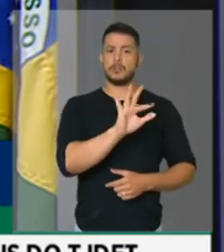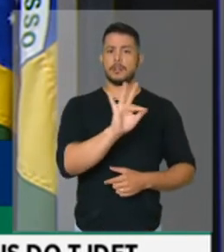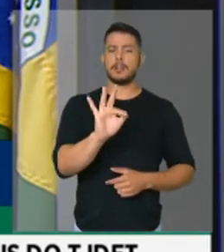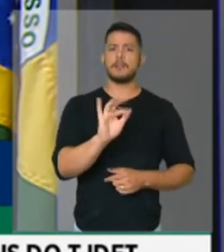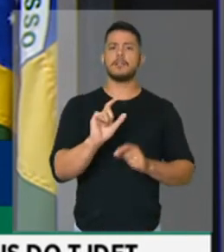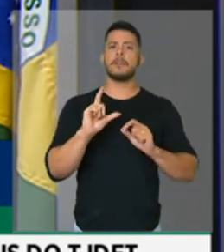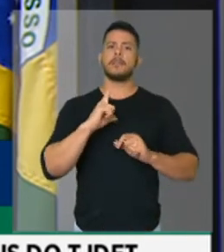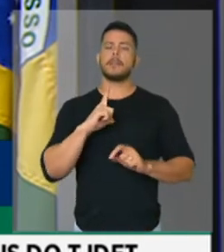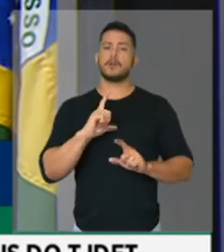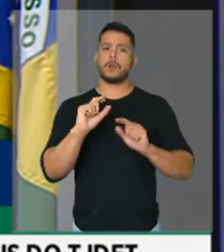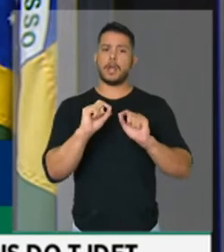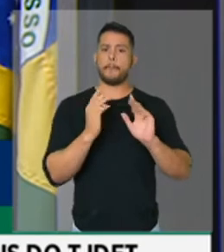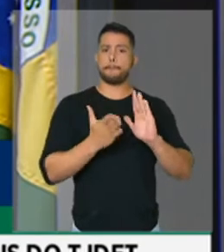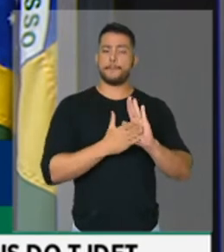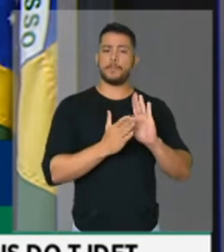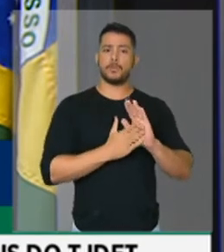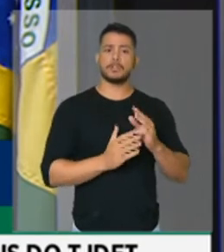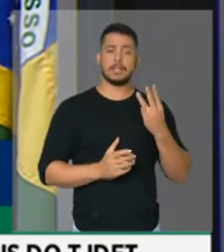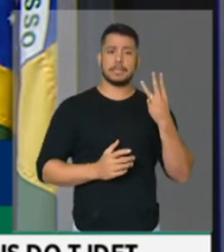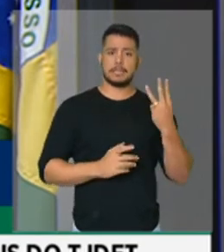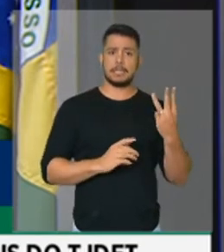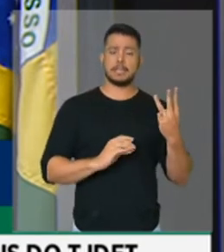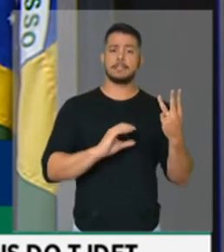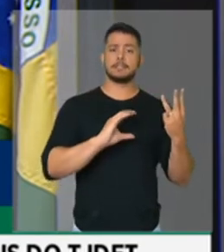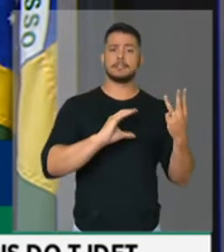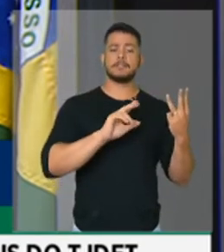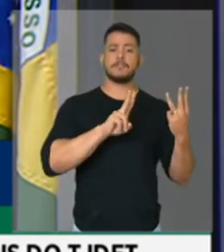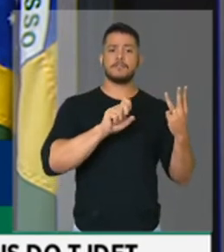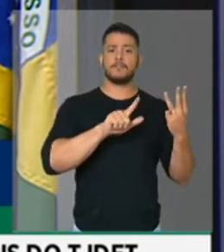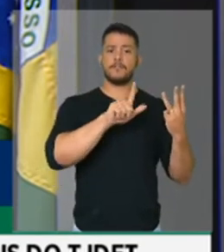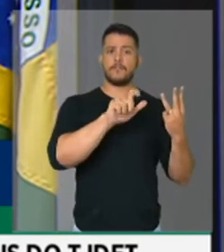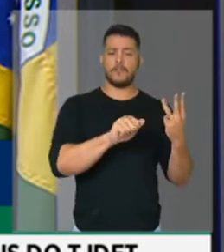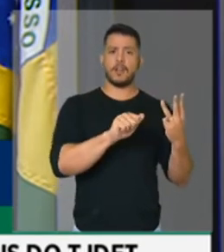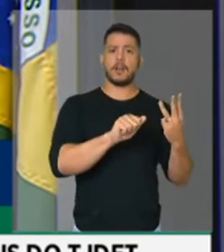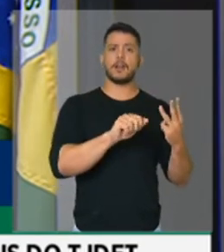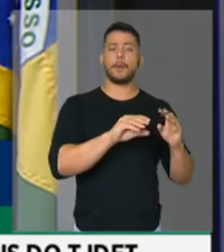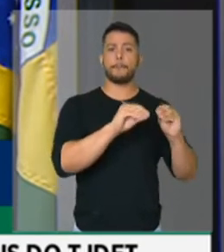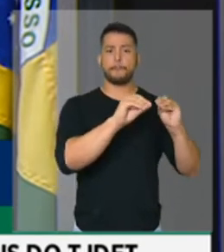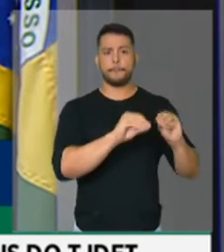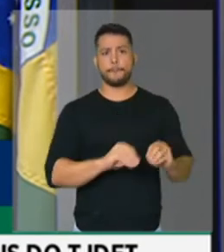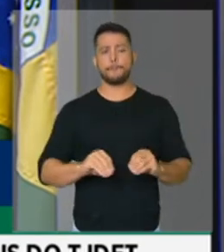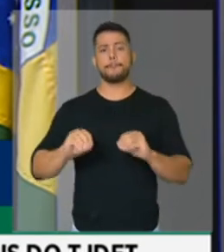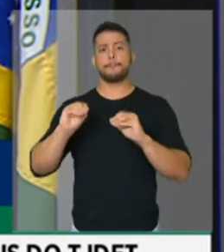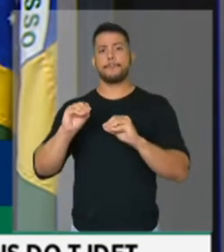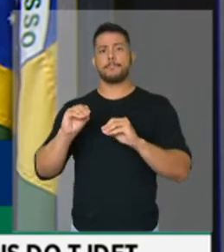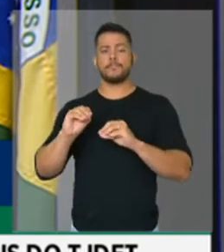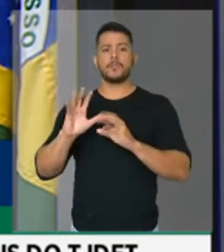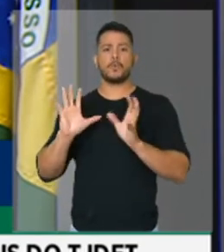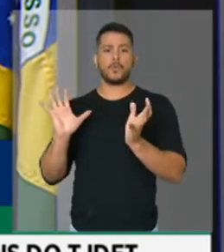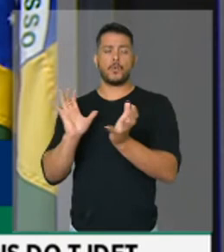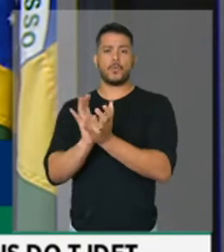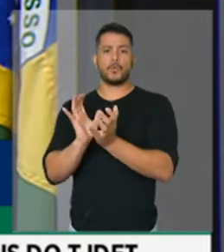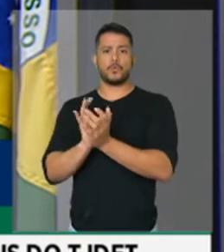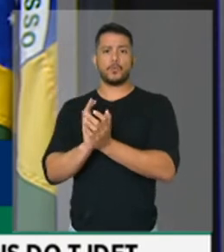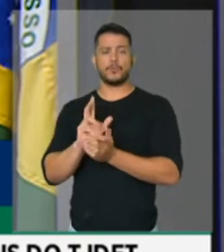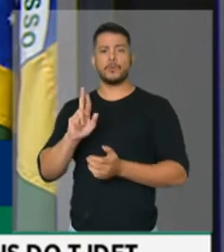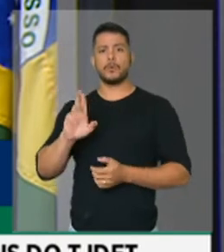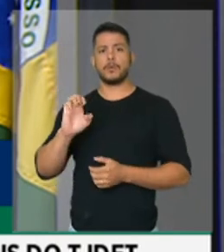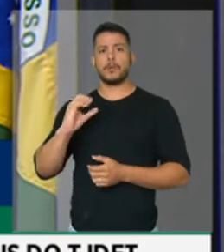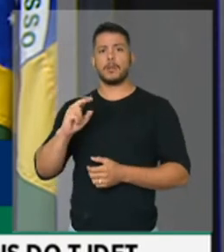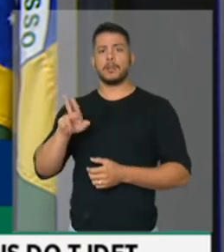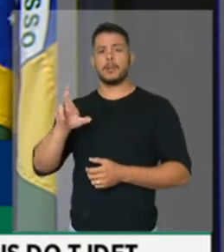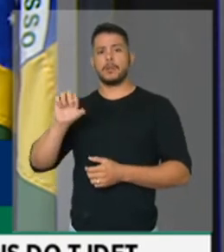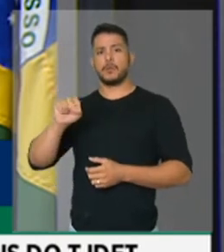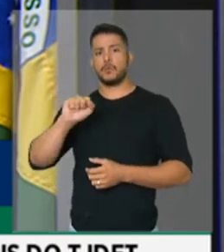3 cargos de direito em 3 cargos de juiz de direito de turma recursal do quadro permanente.